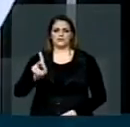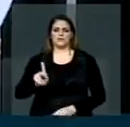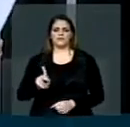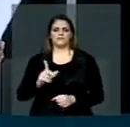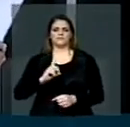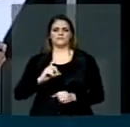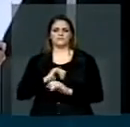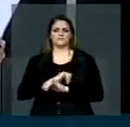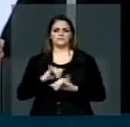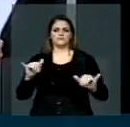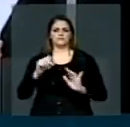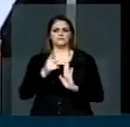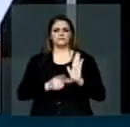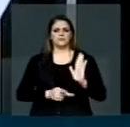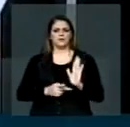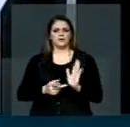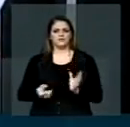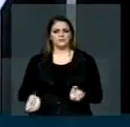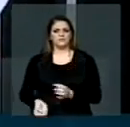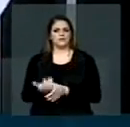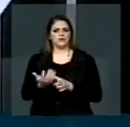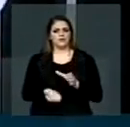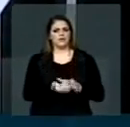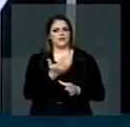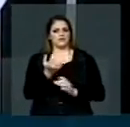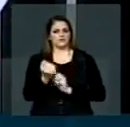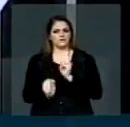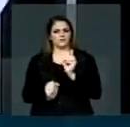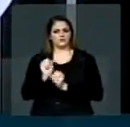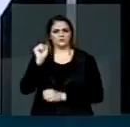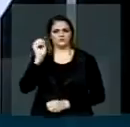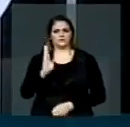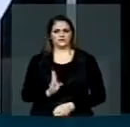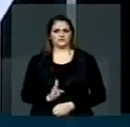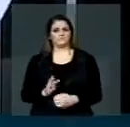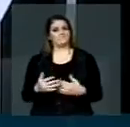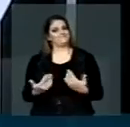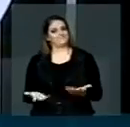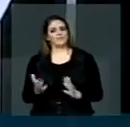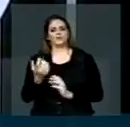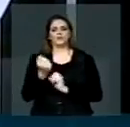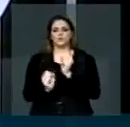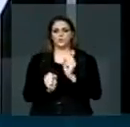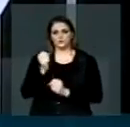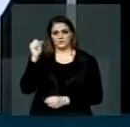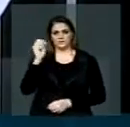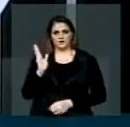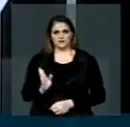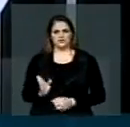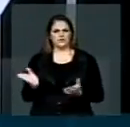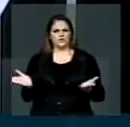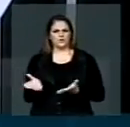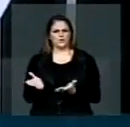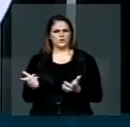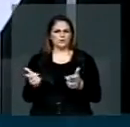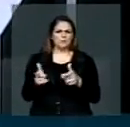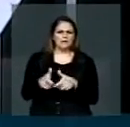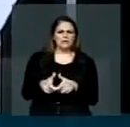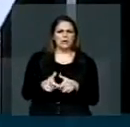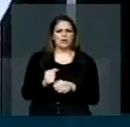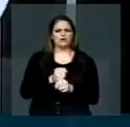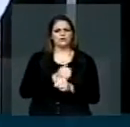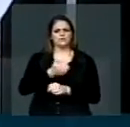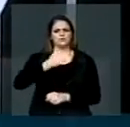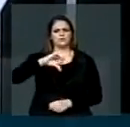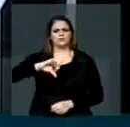plano de industrialização do nosso país. Uma ressalva: a indústria brasileira não é hoje menor do que em